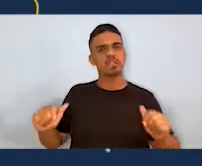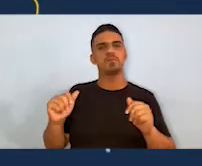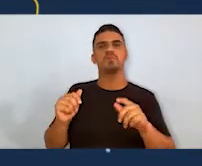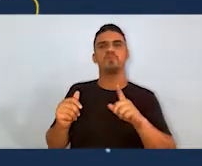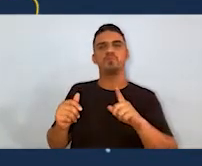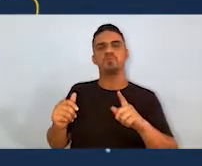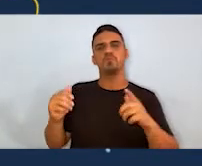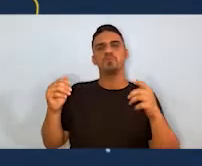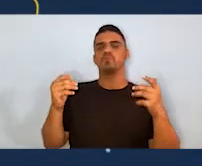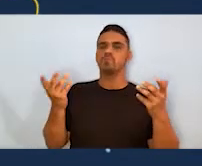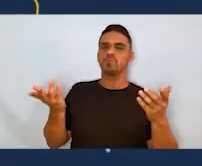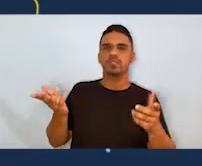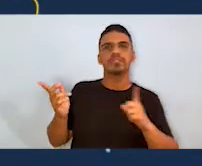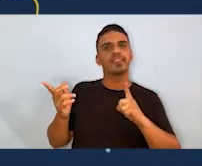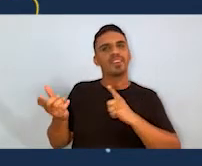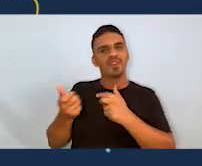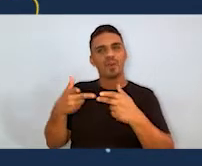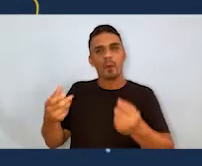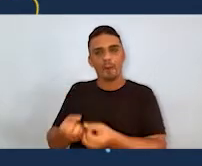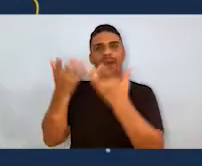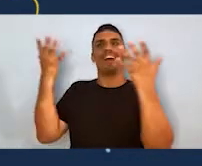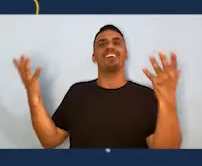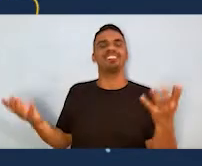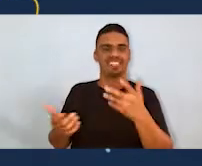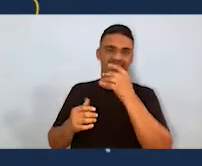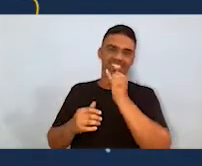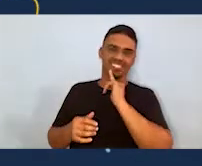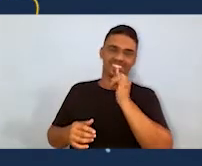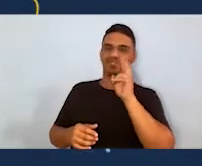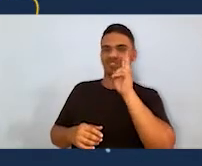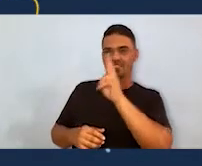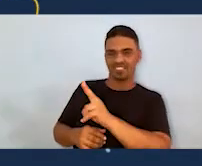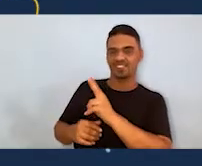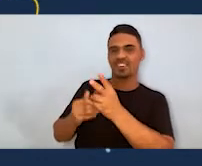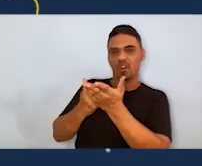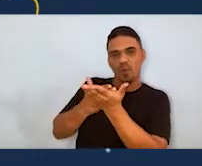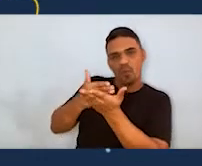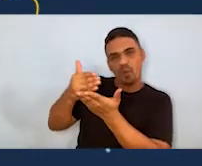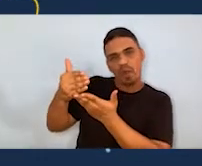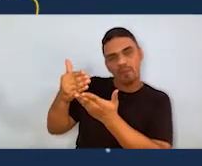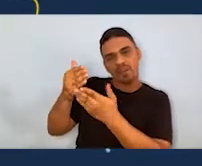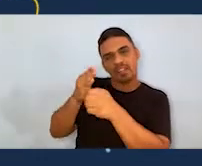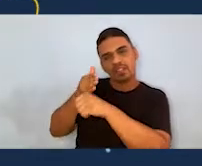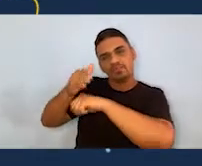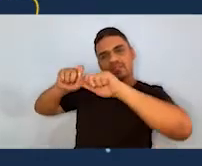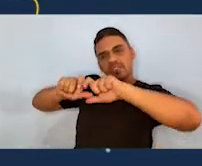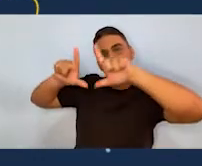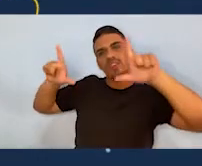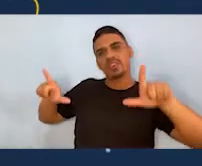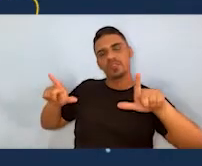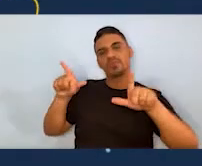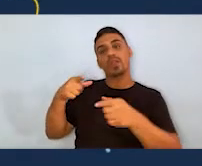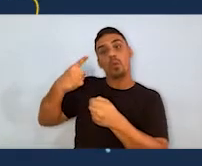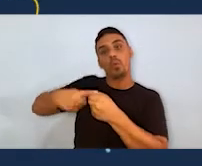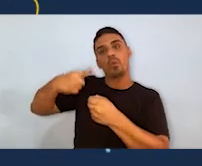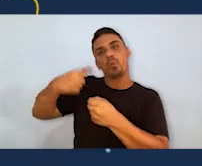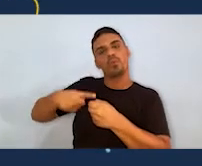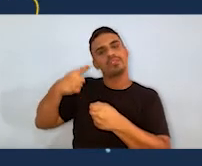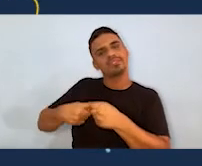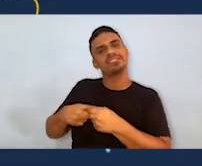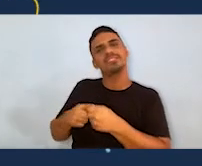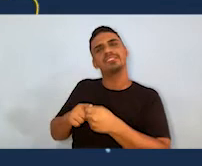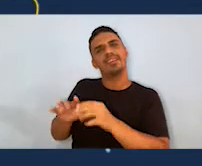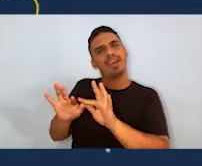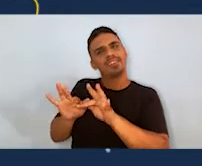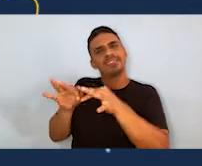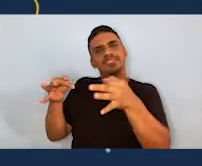fazem algumas coisas muito mágicas. Por exemplo, se você pegar a cidade da abertura do Mega Man X, ela é uma